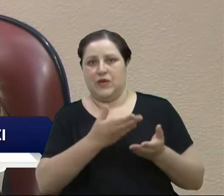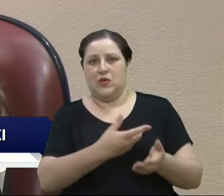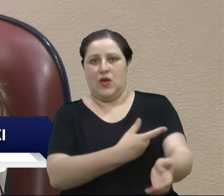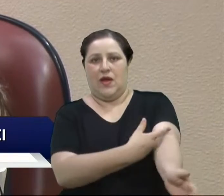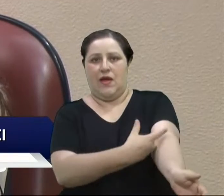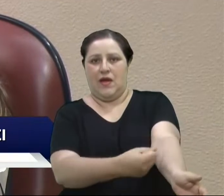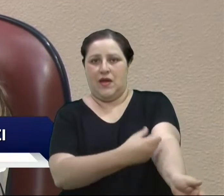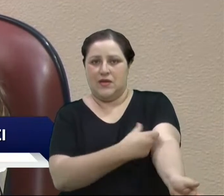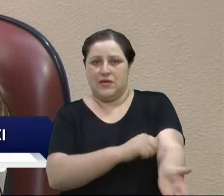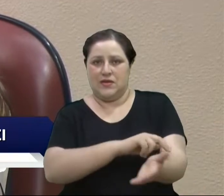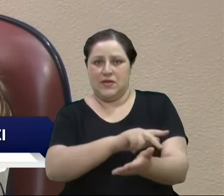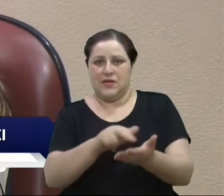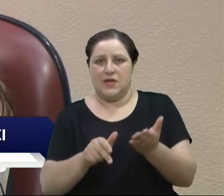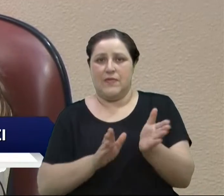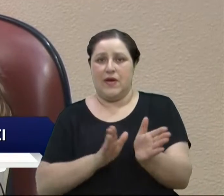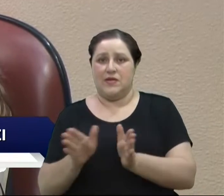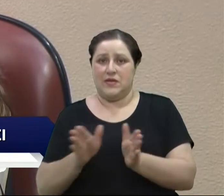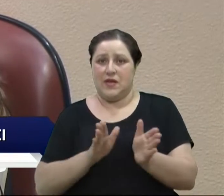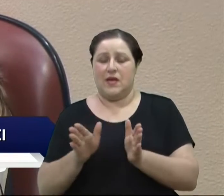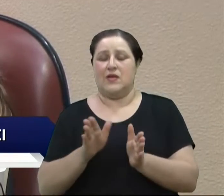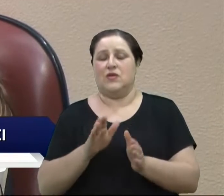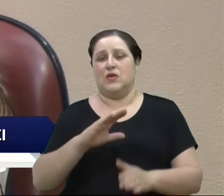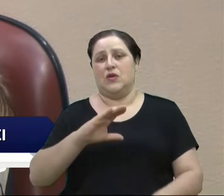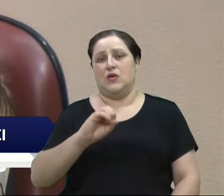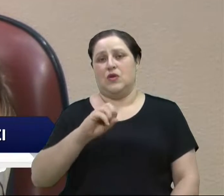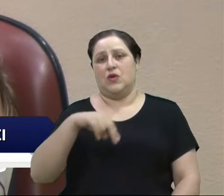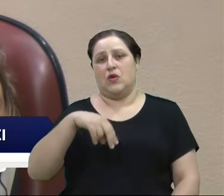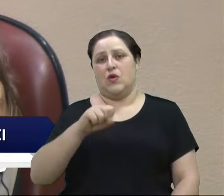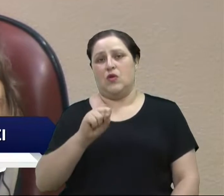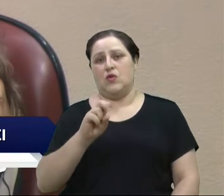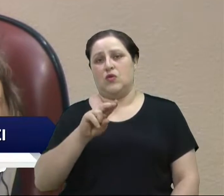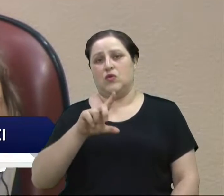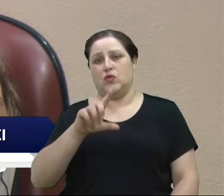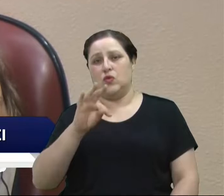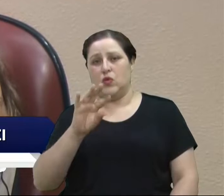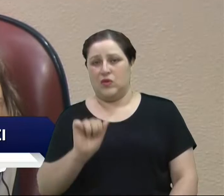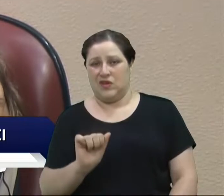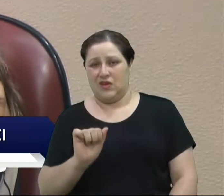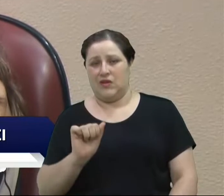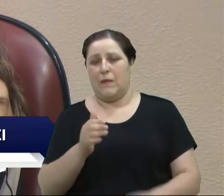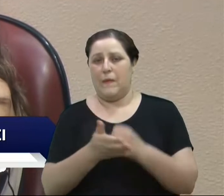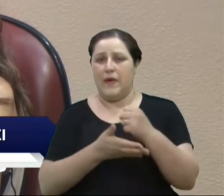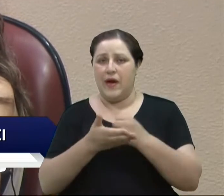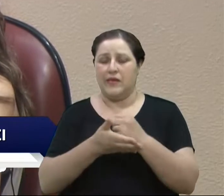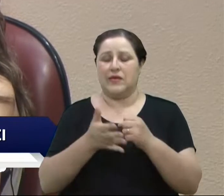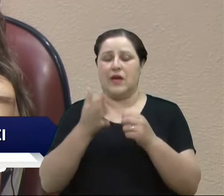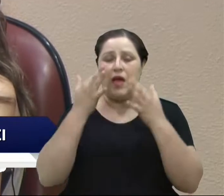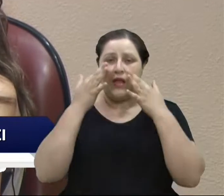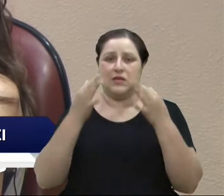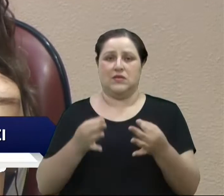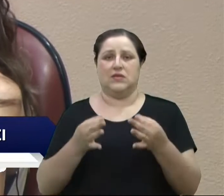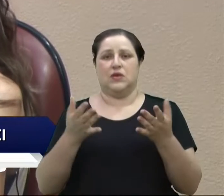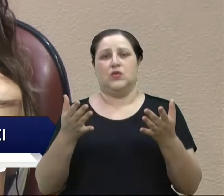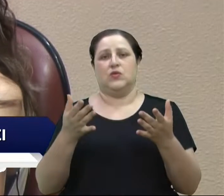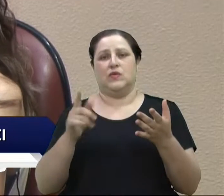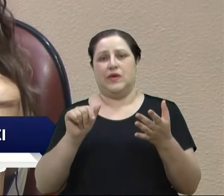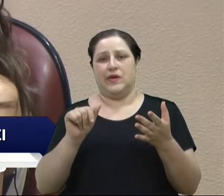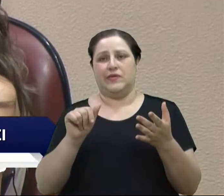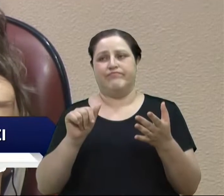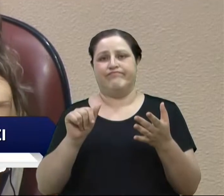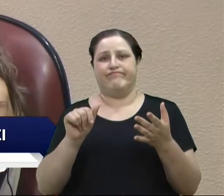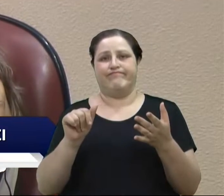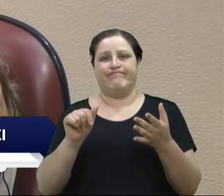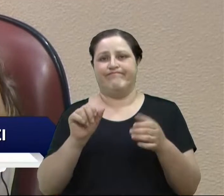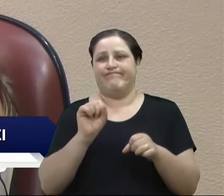acesso a consultas, as consultas básicas, né, as consultas na atenção básica, praticamente